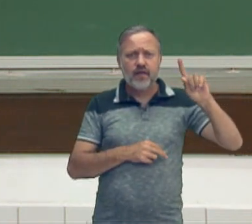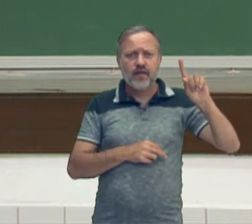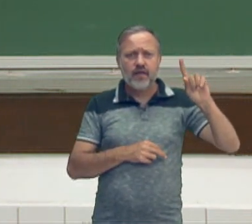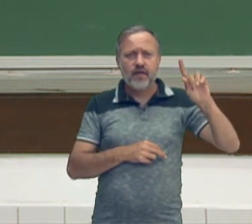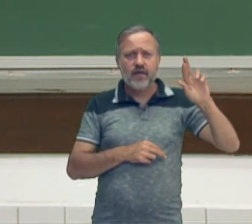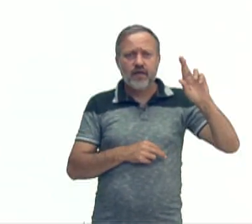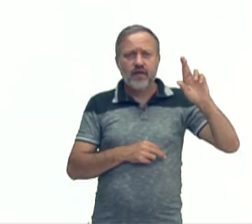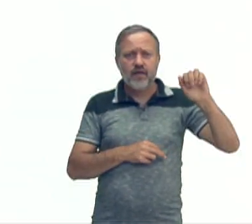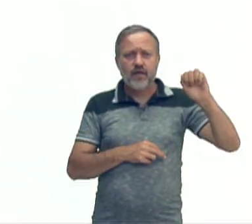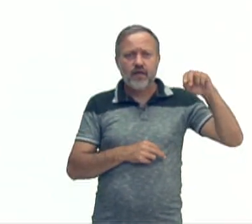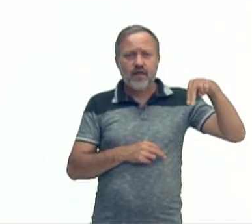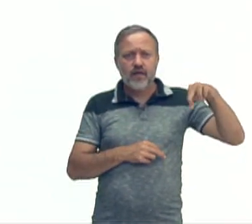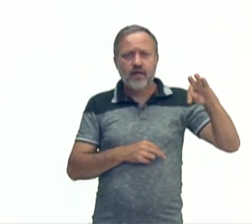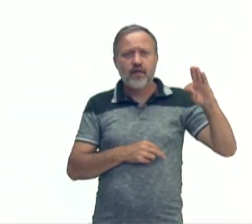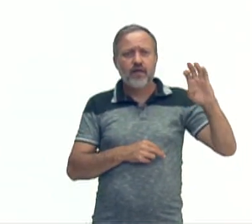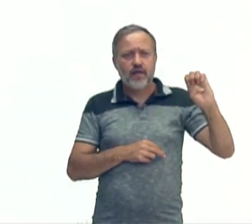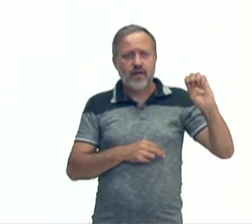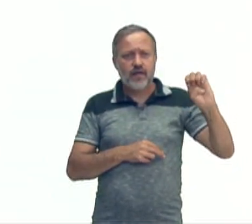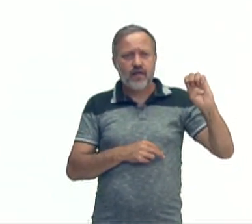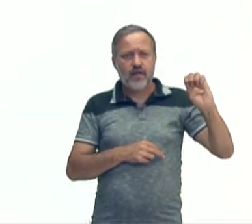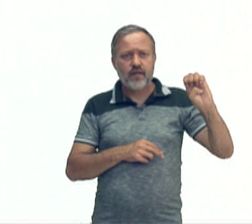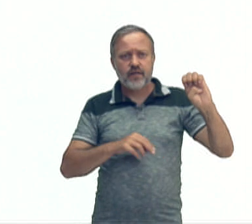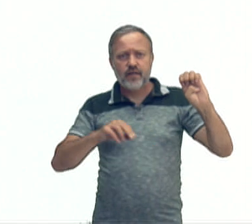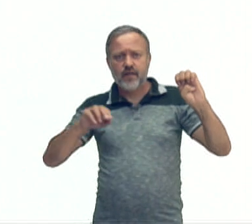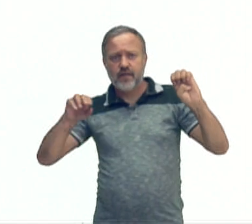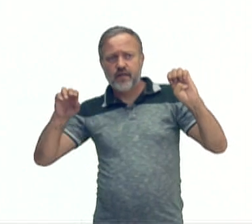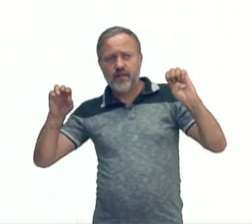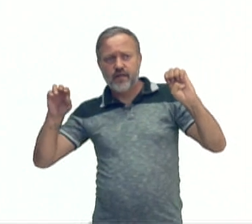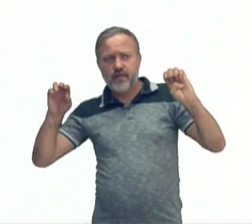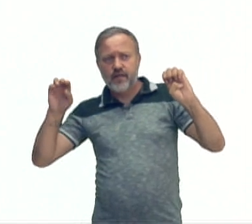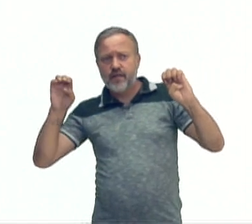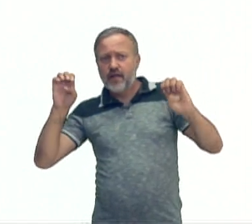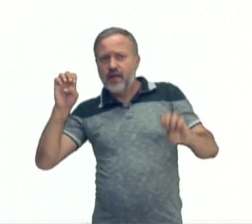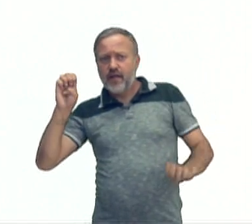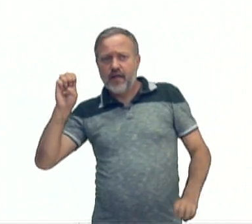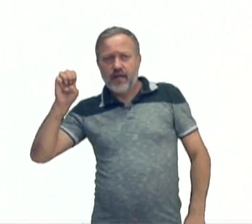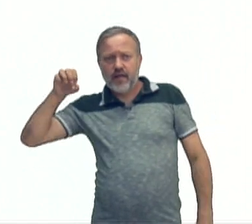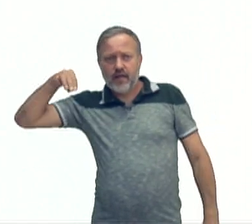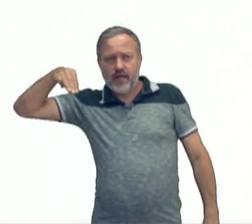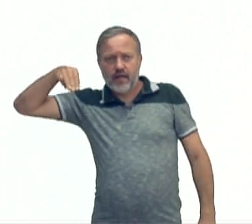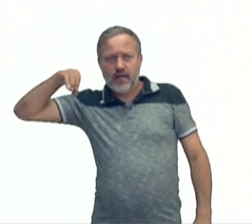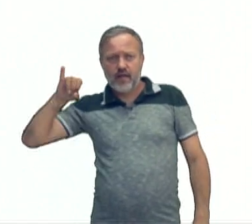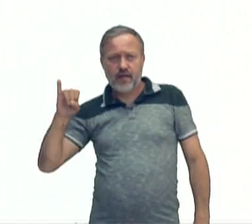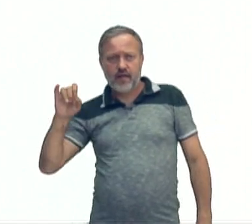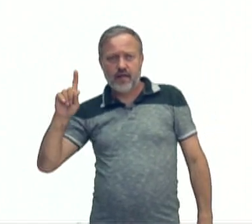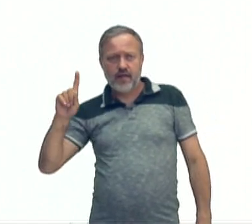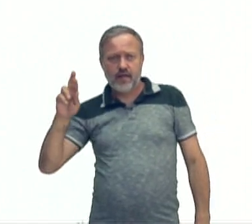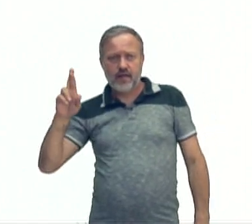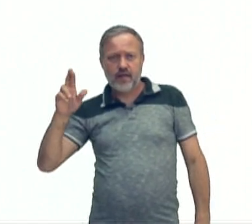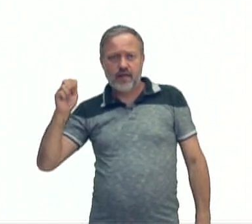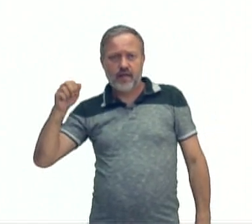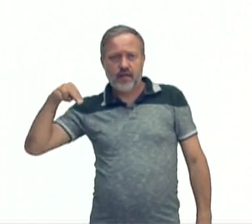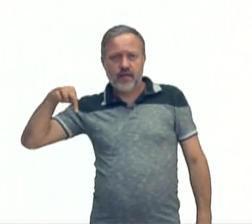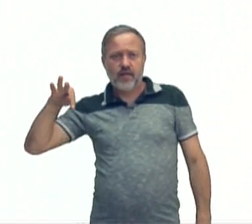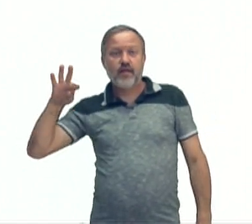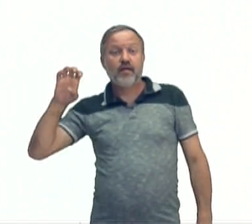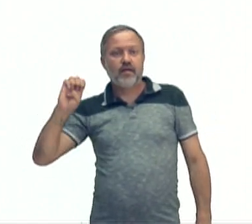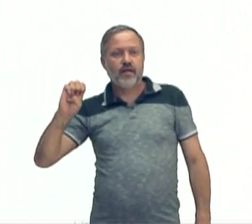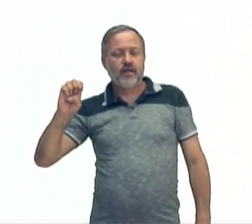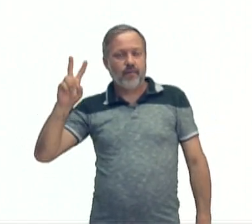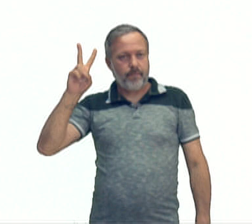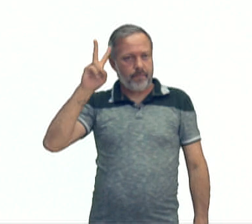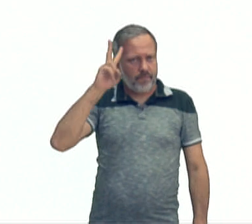Cara, eu vou dizer um negócio para você, meu querido, minha querida. Isso aí é mole da gente entender. Lembra quando você